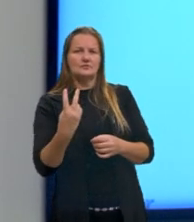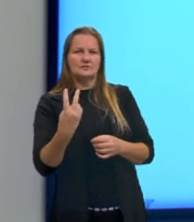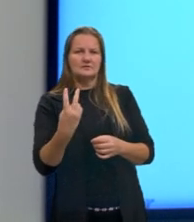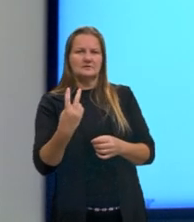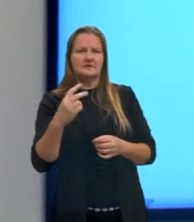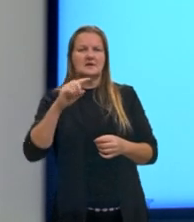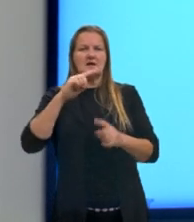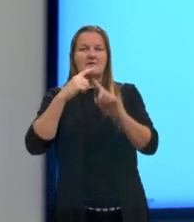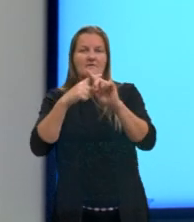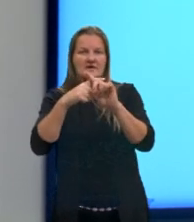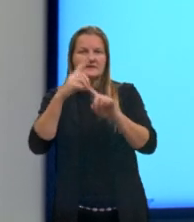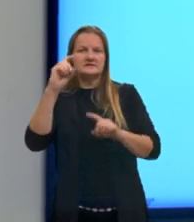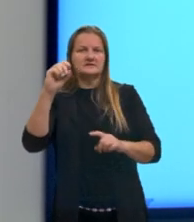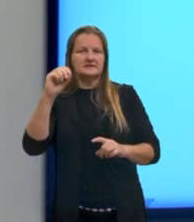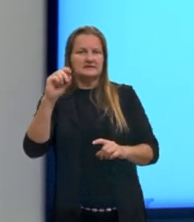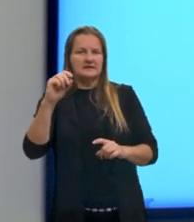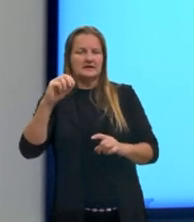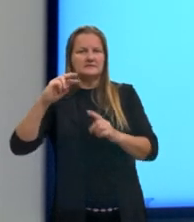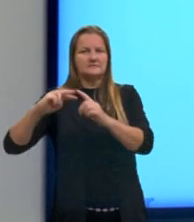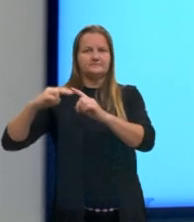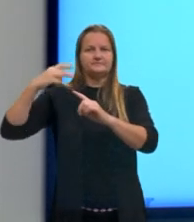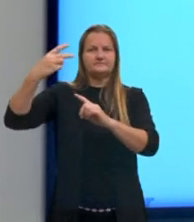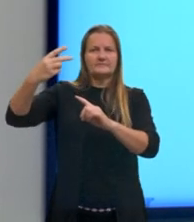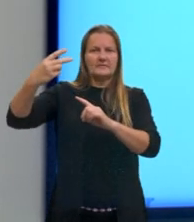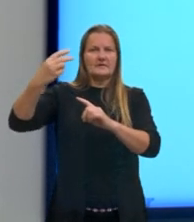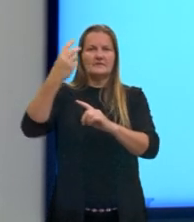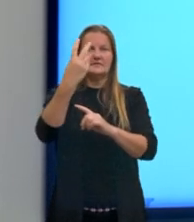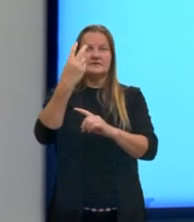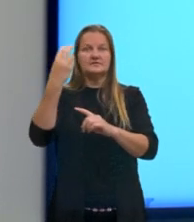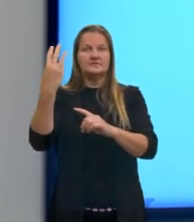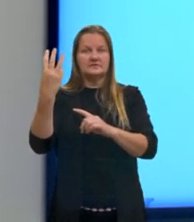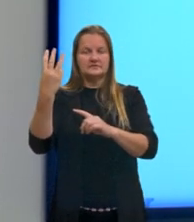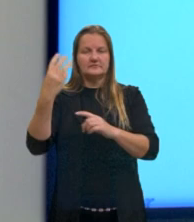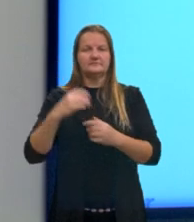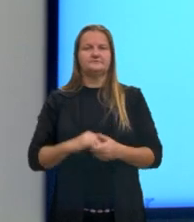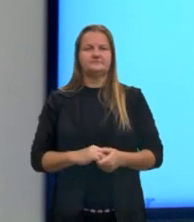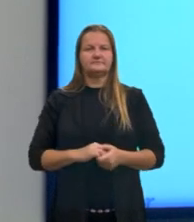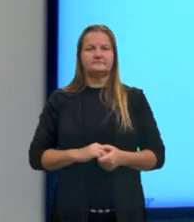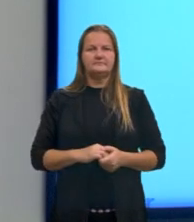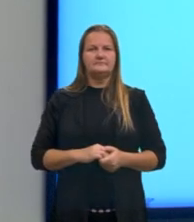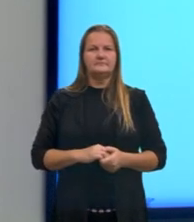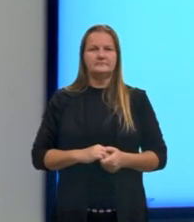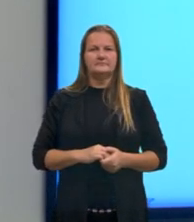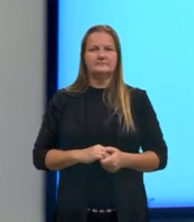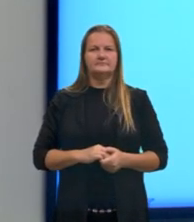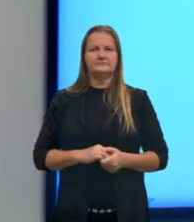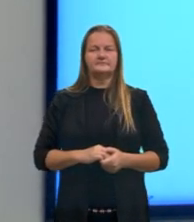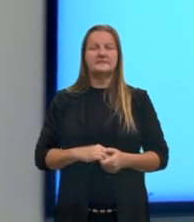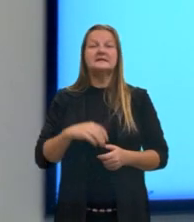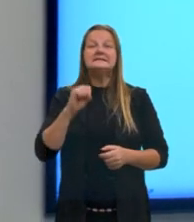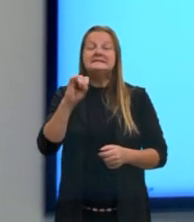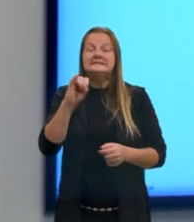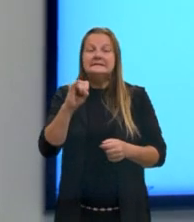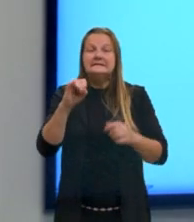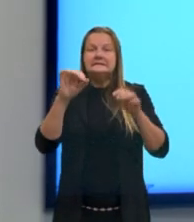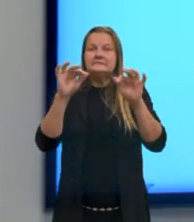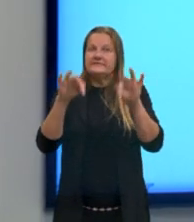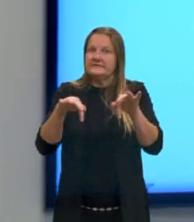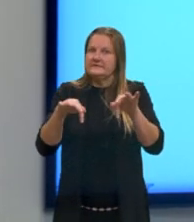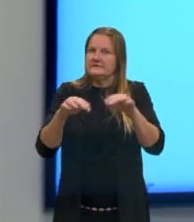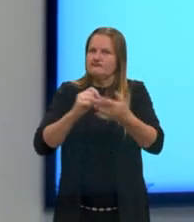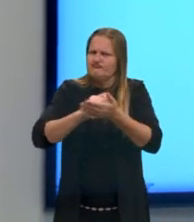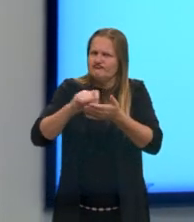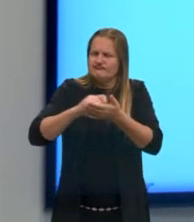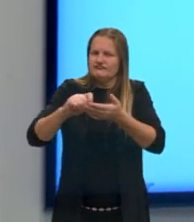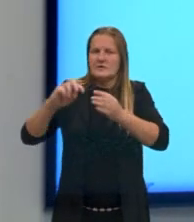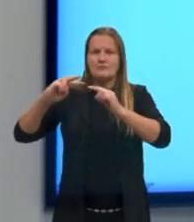6,02 x 10 elevado na 23 Então se a gente deixa né de escrever esse número